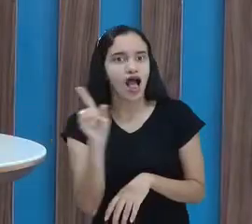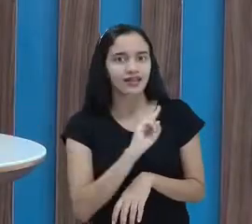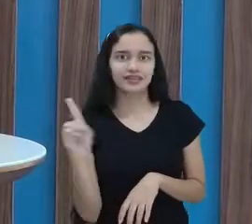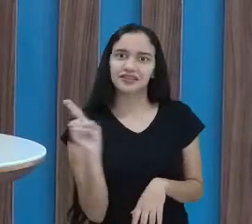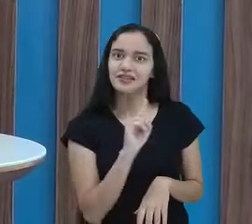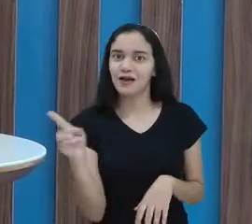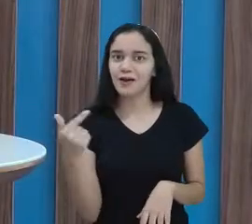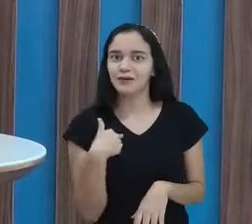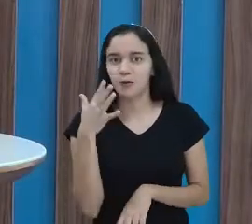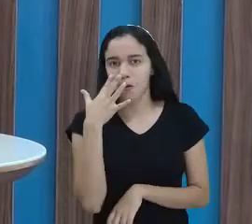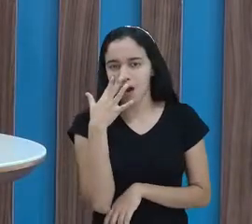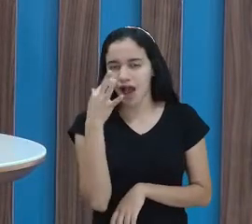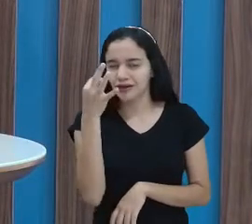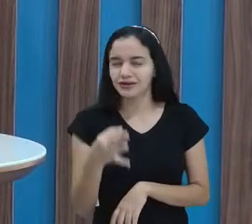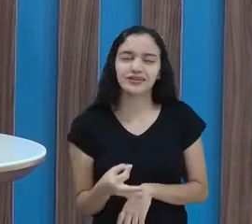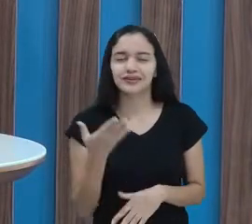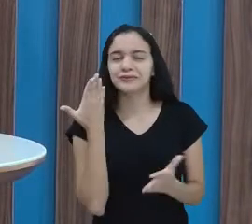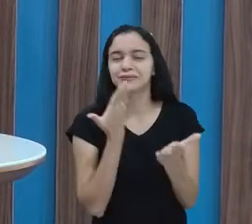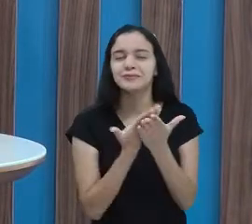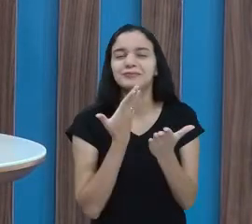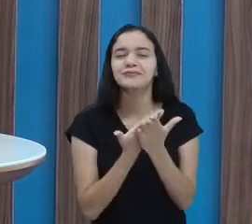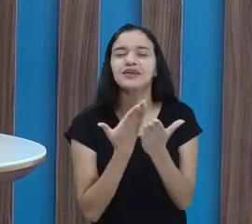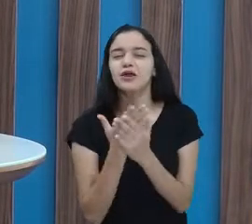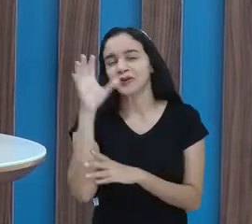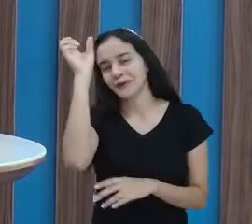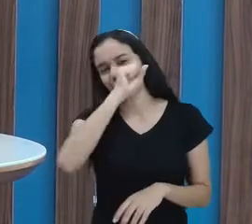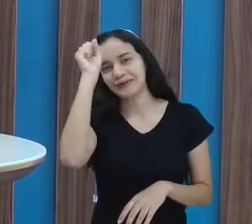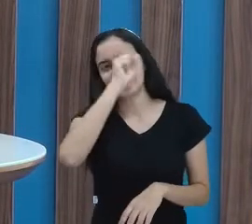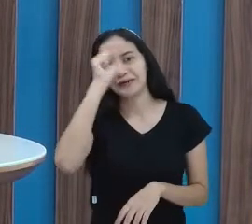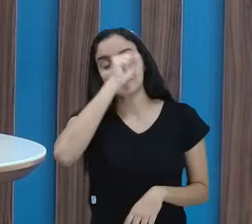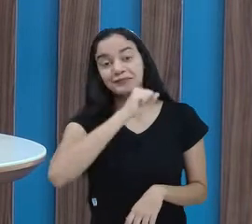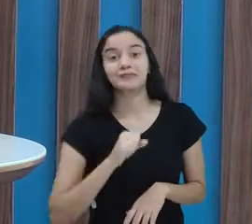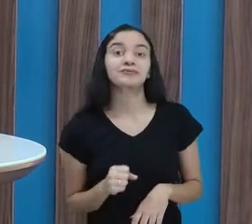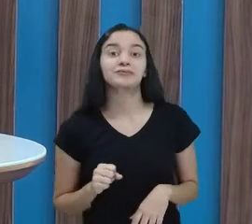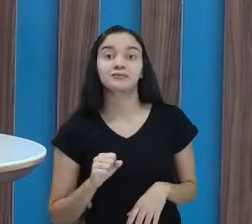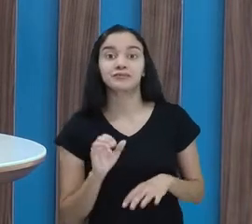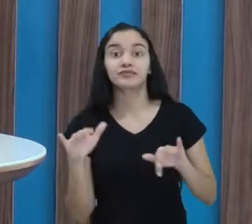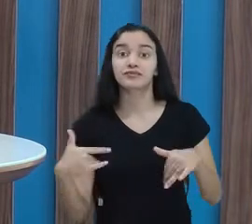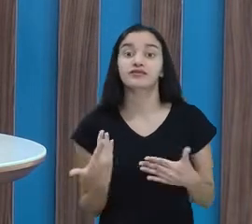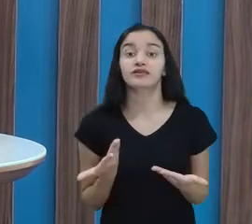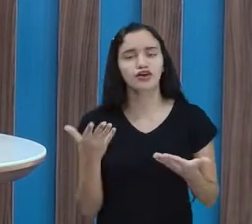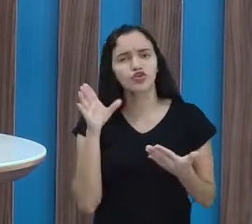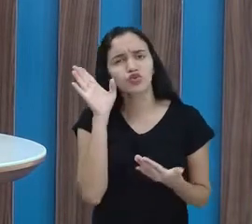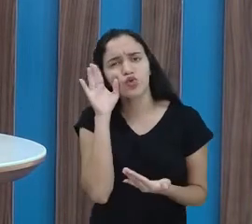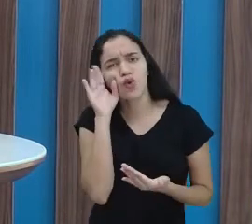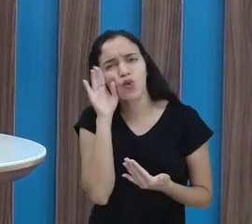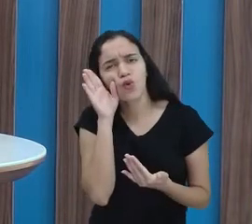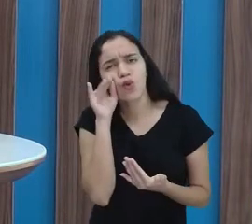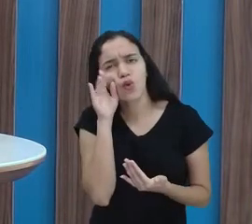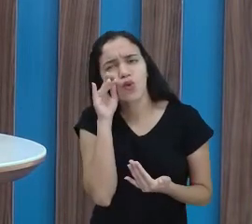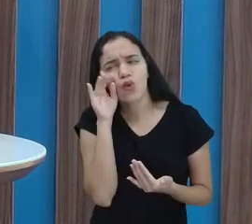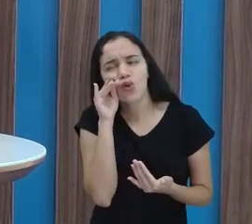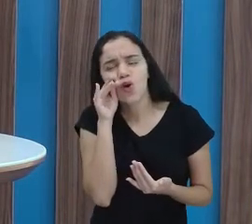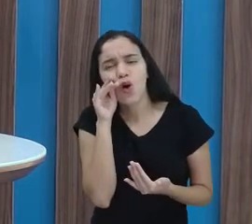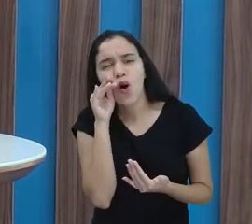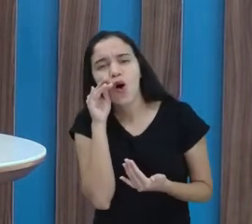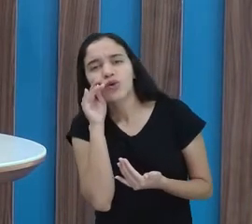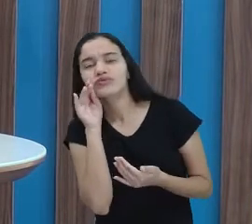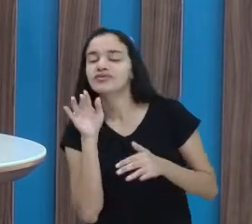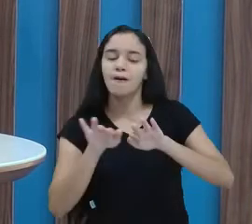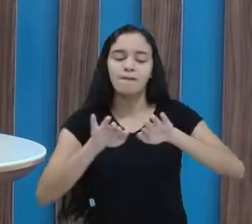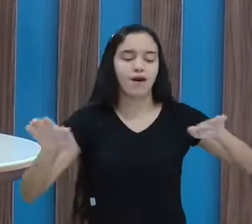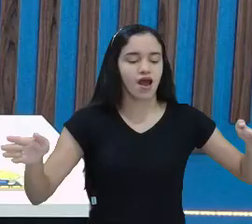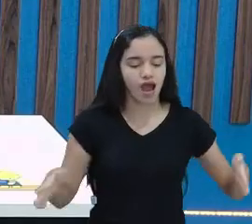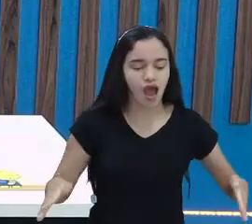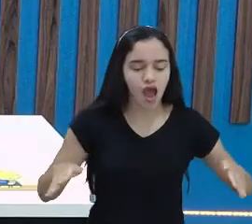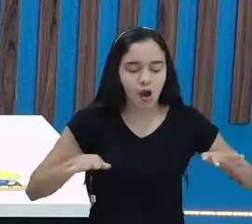atenta aqui, olhando sua aula aí, que eu estou aprendendo. Isso mesmo. E eu estou curiosa com essas fichas aí. As fichas